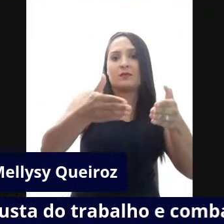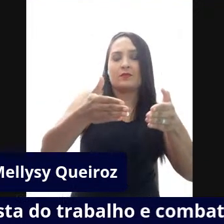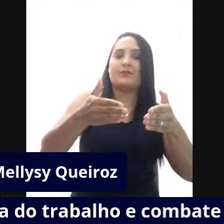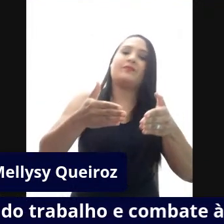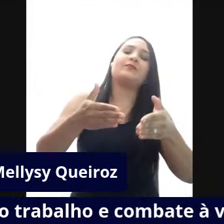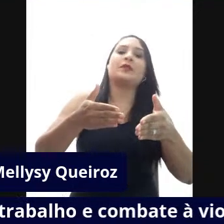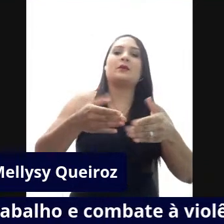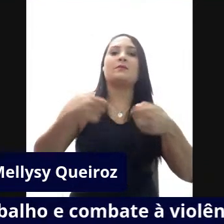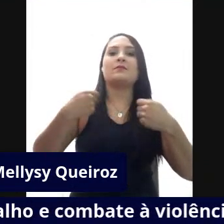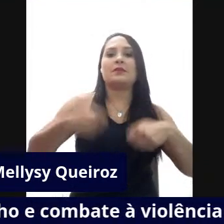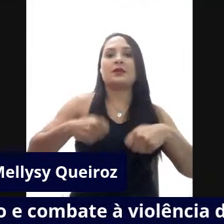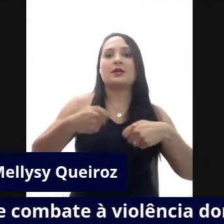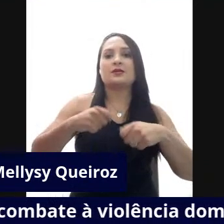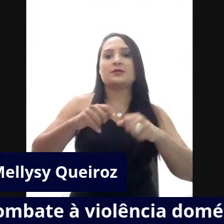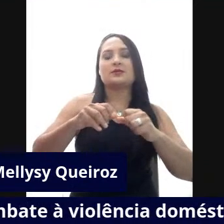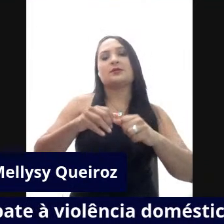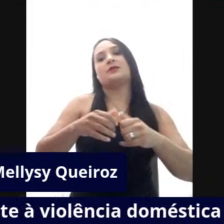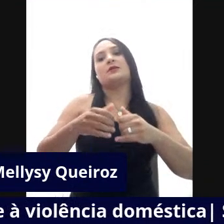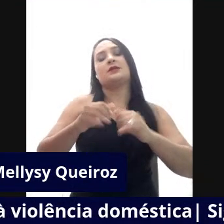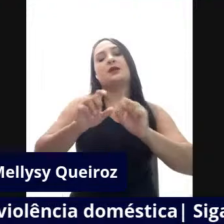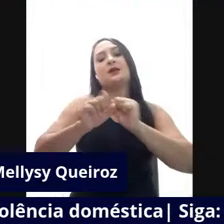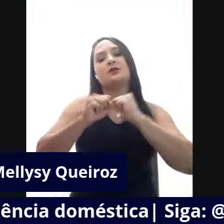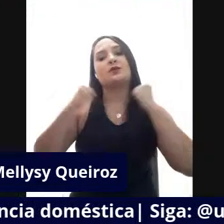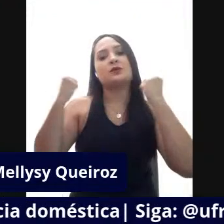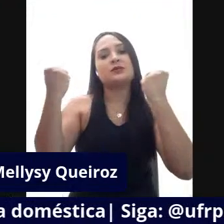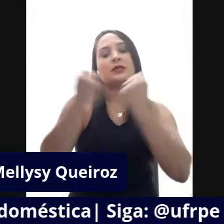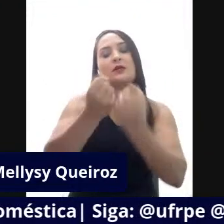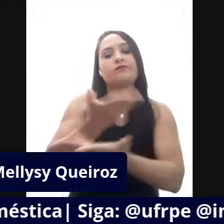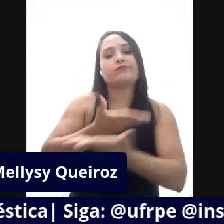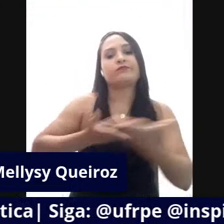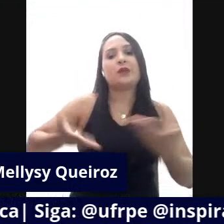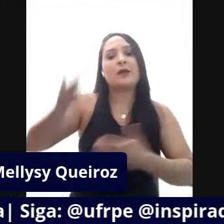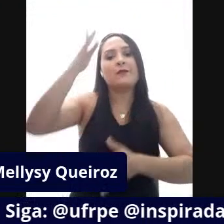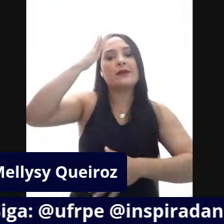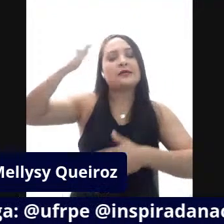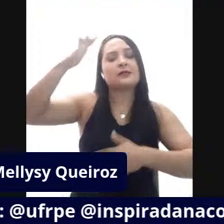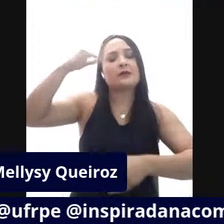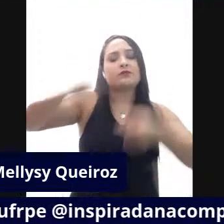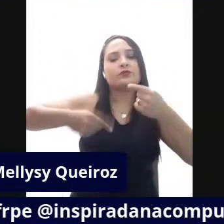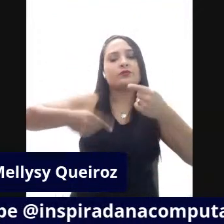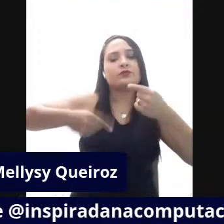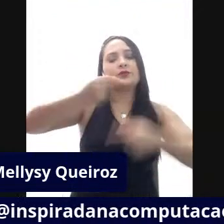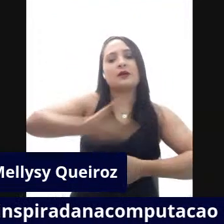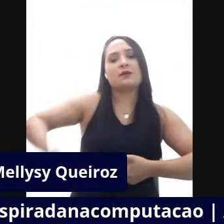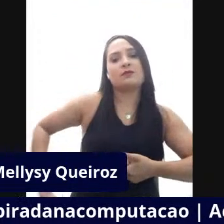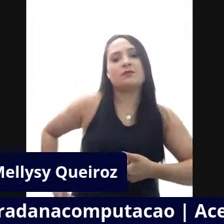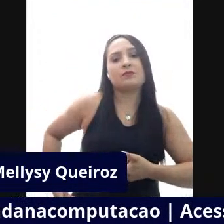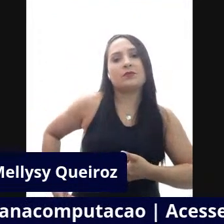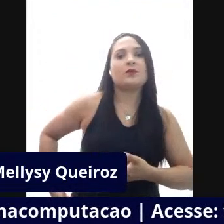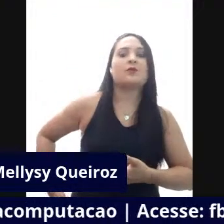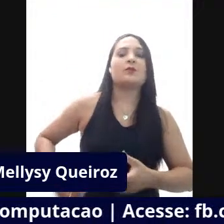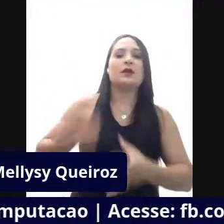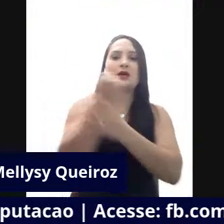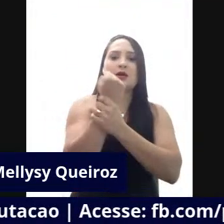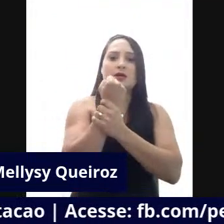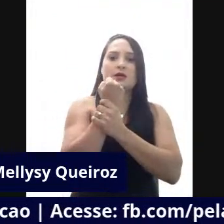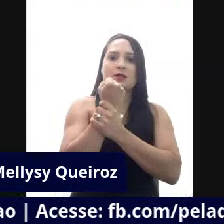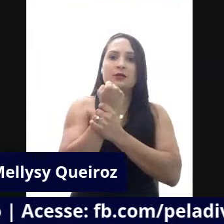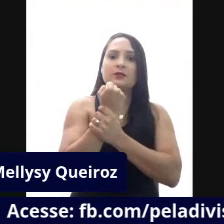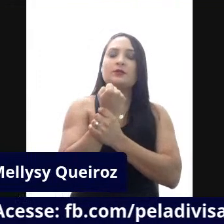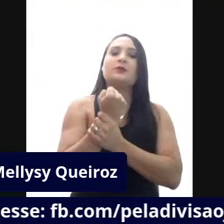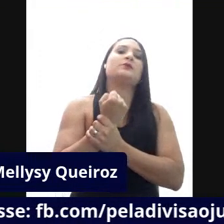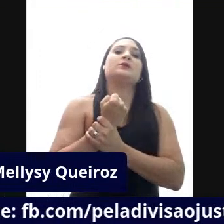toda a sociedade. Pensar em políticas públicas, garantias de creche, suporte para as mulheres. Interessante